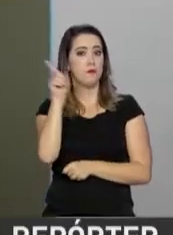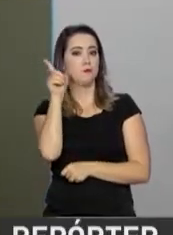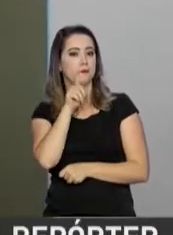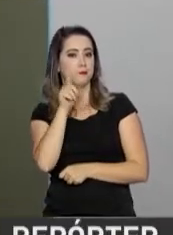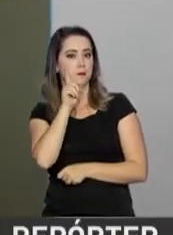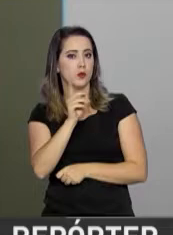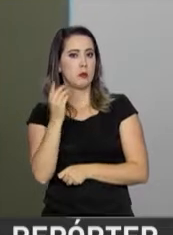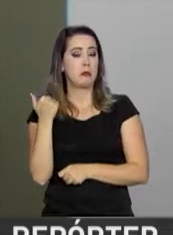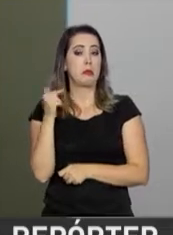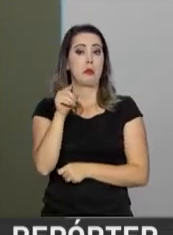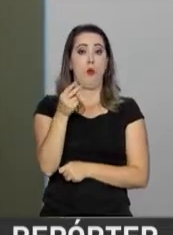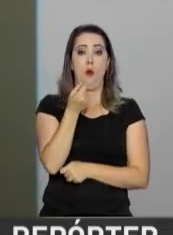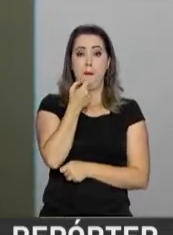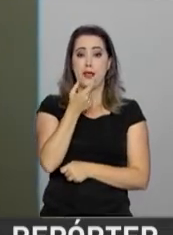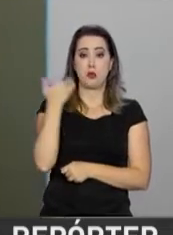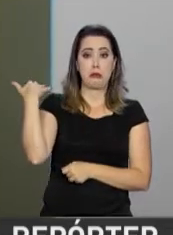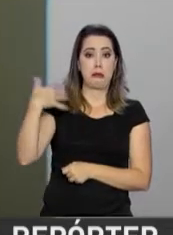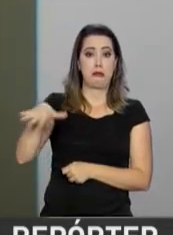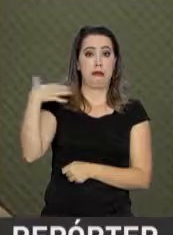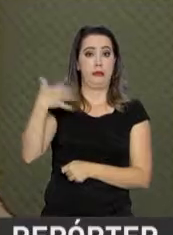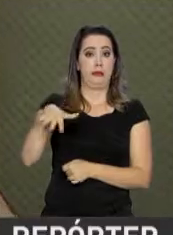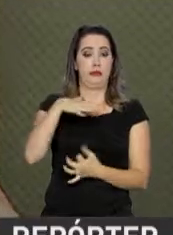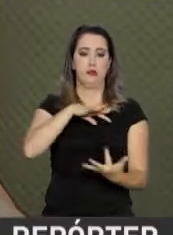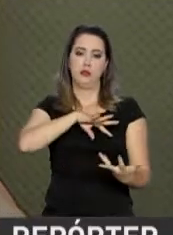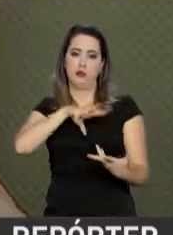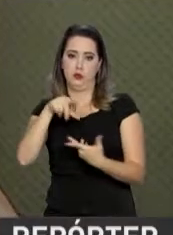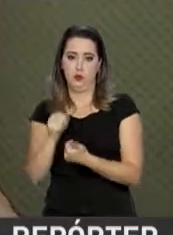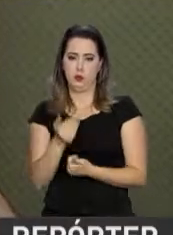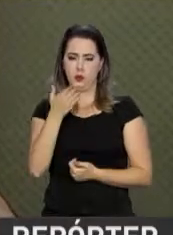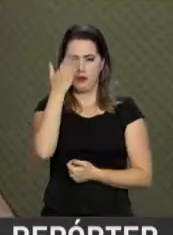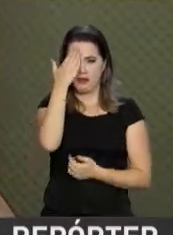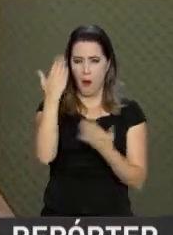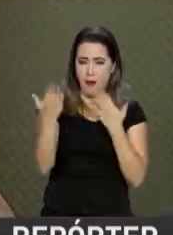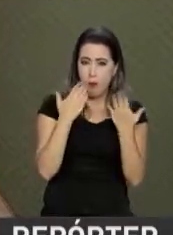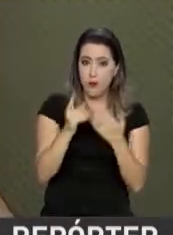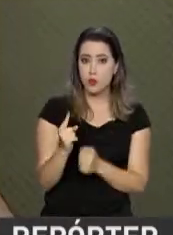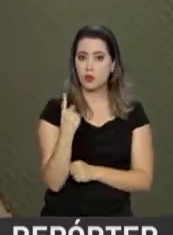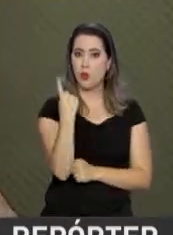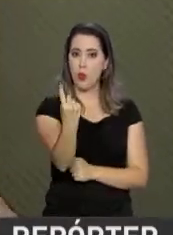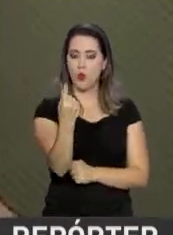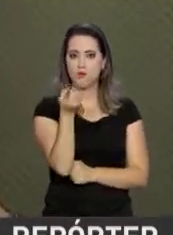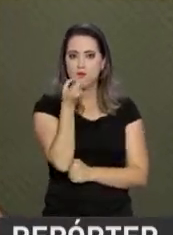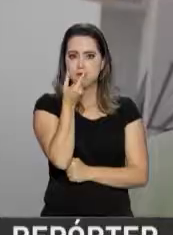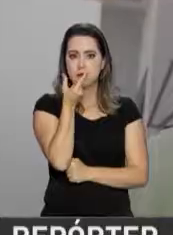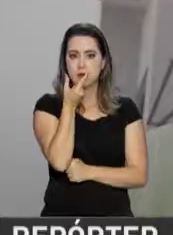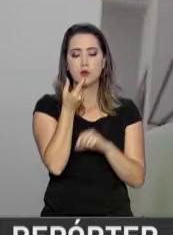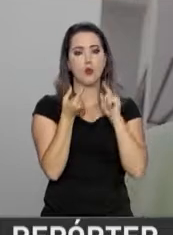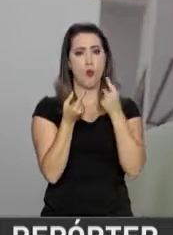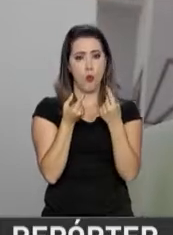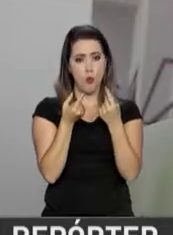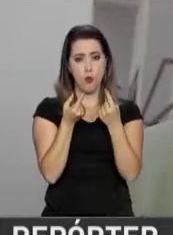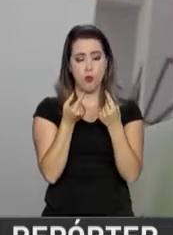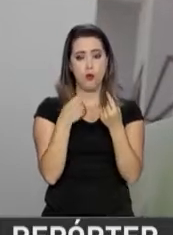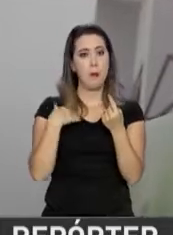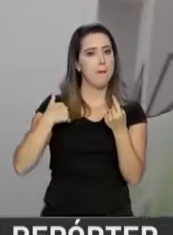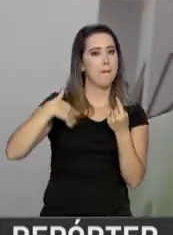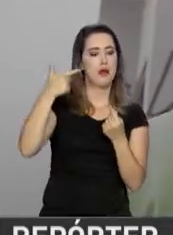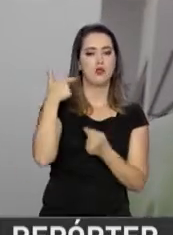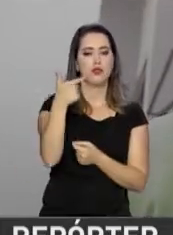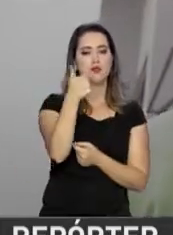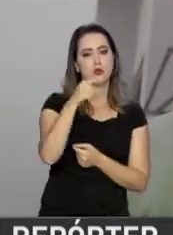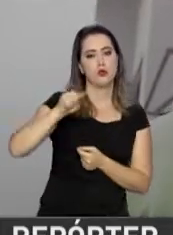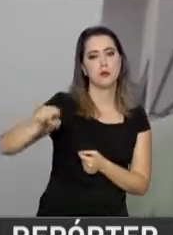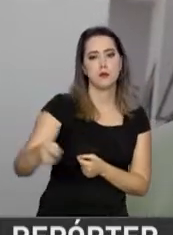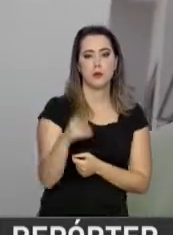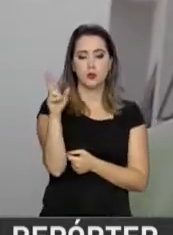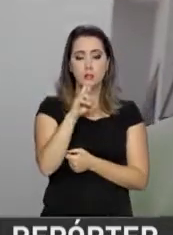e é um dos remédios mais caros do mundo para se ter uma idéia uma única unidade da droga custa mais de 22 mil